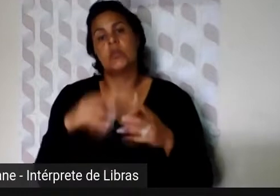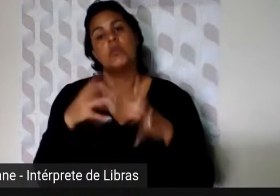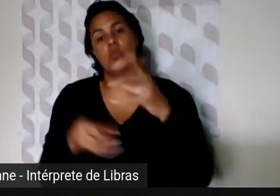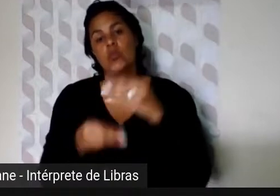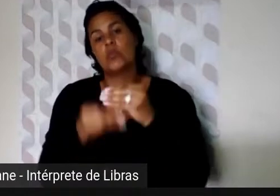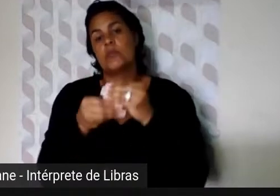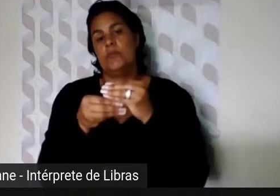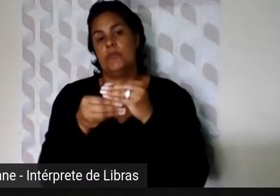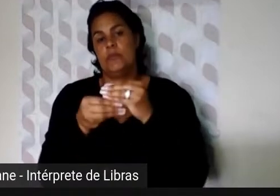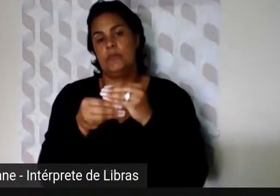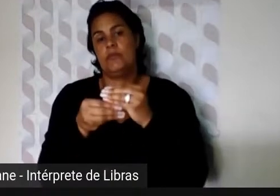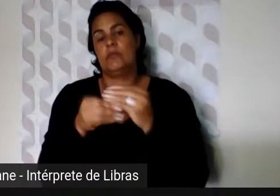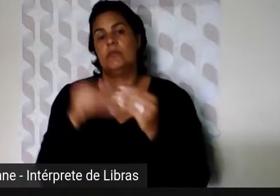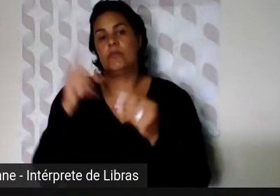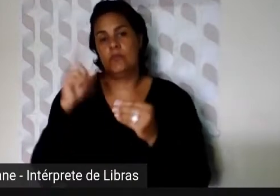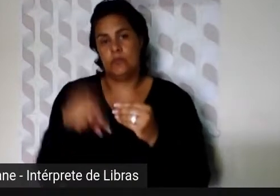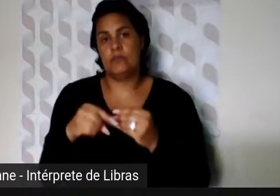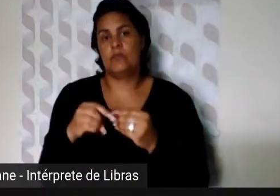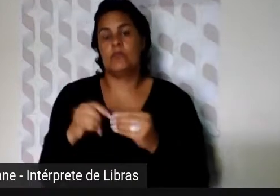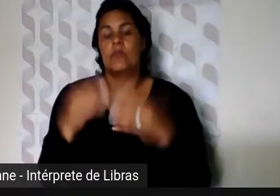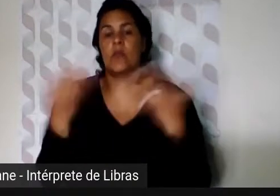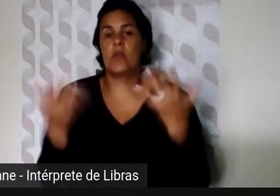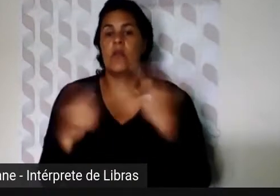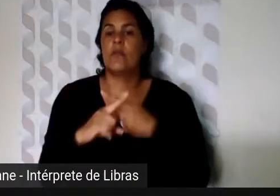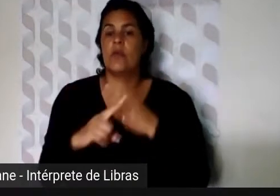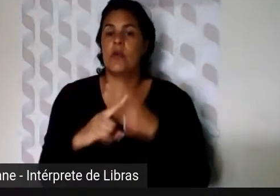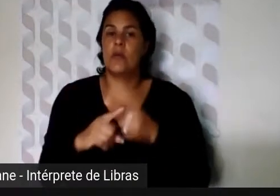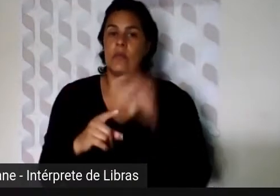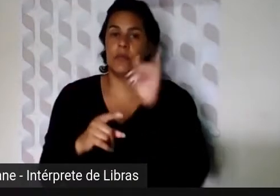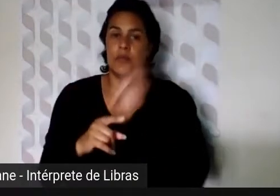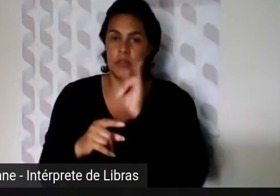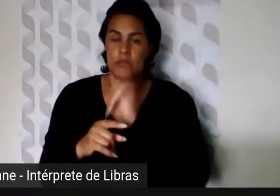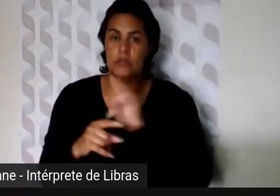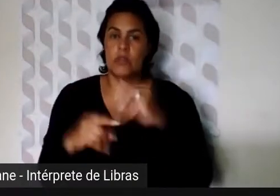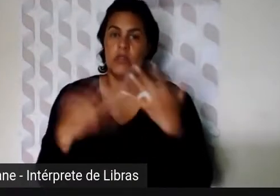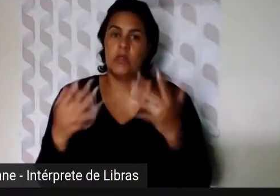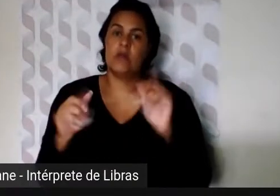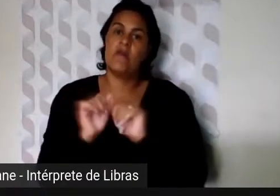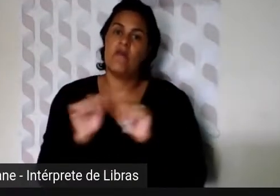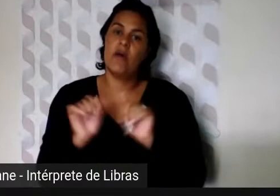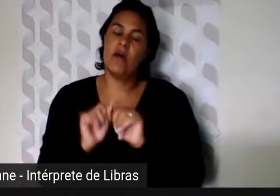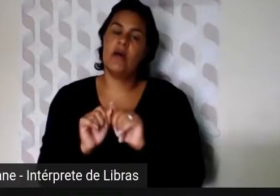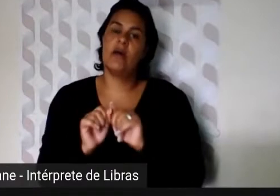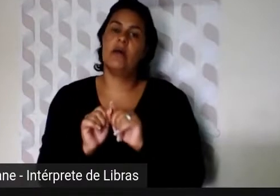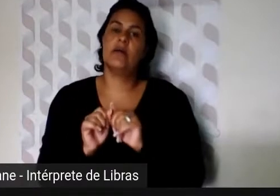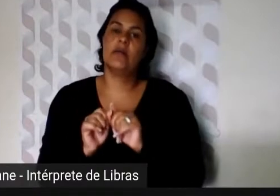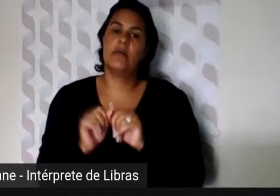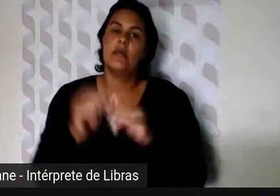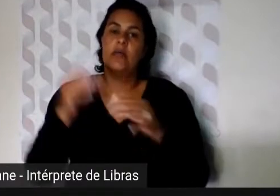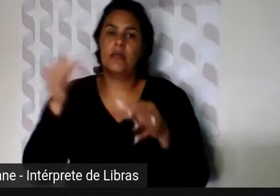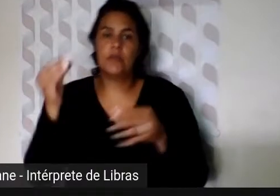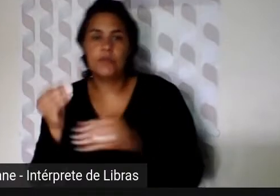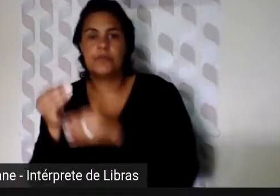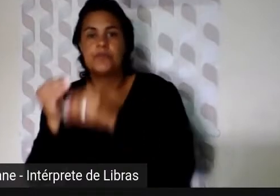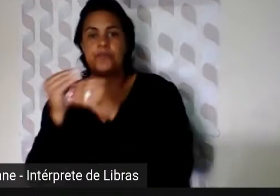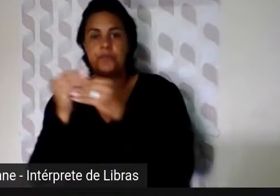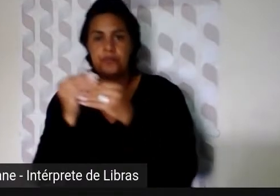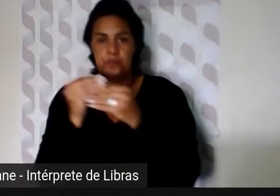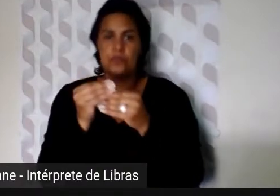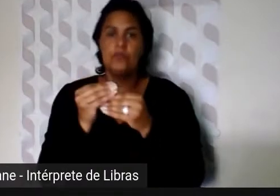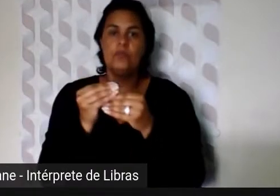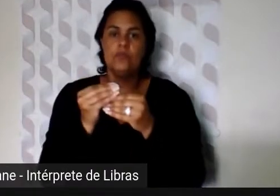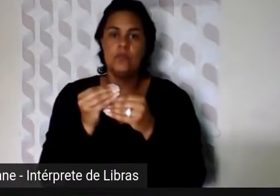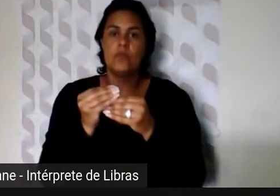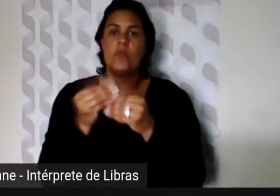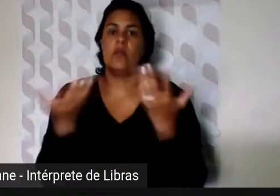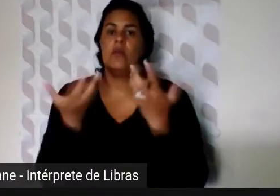da amplitude do texto. Porque muitas vezes você, por exemplo, você quer apresentar uma emenda que você quer apresentar um destaque